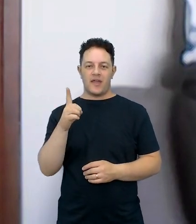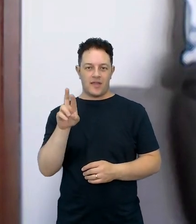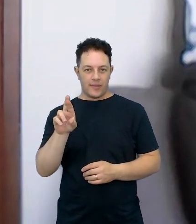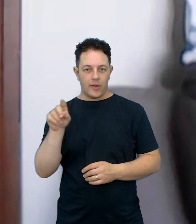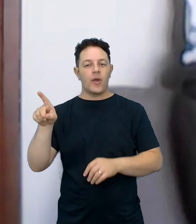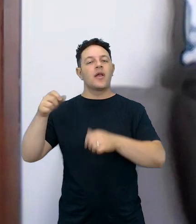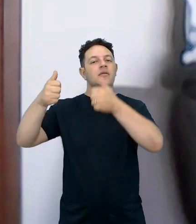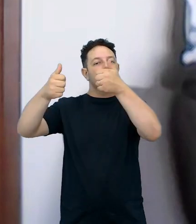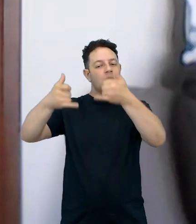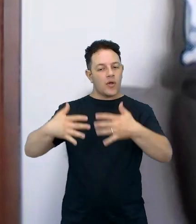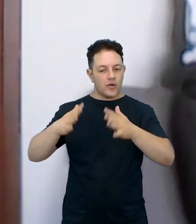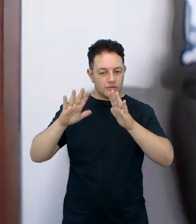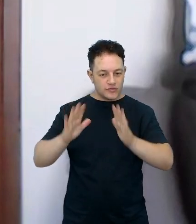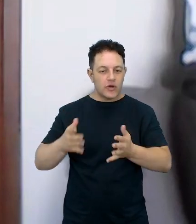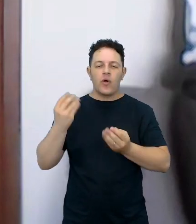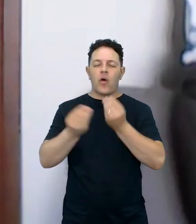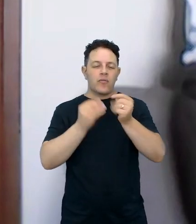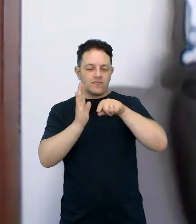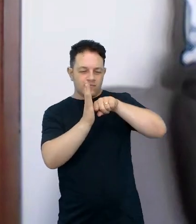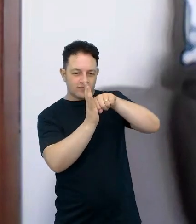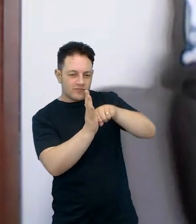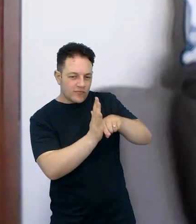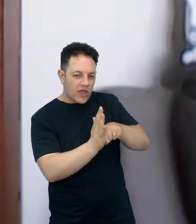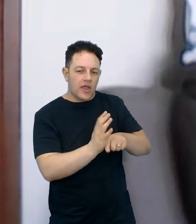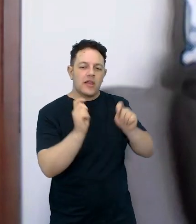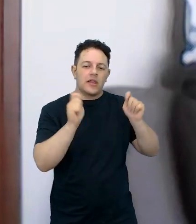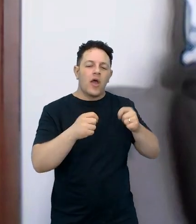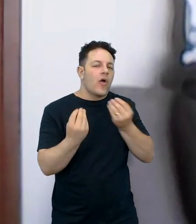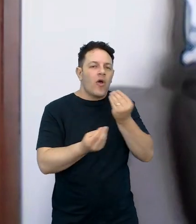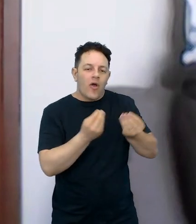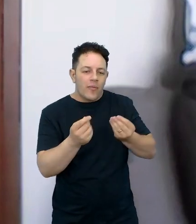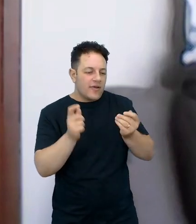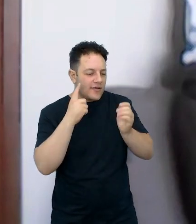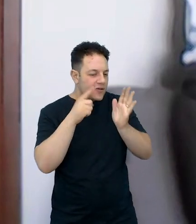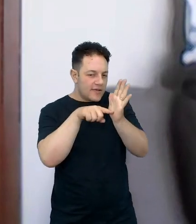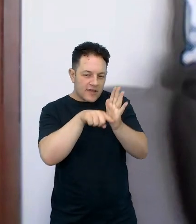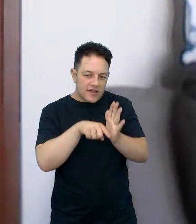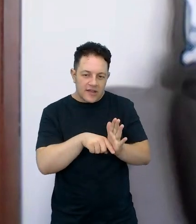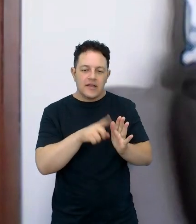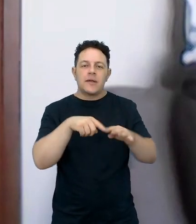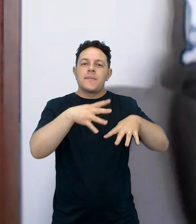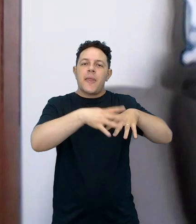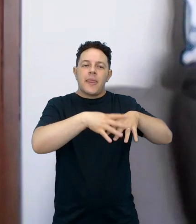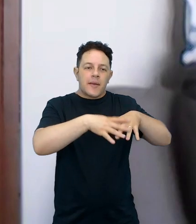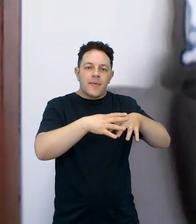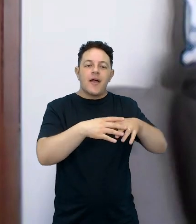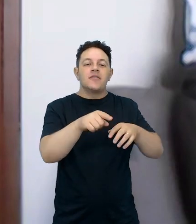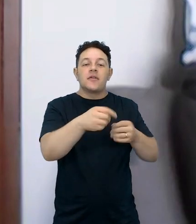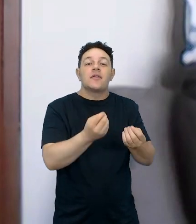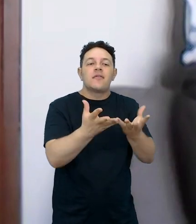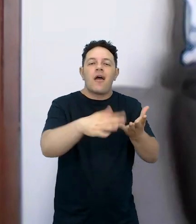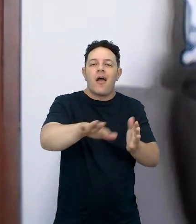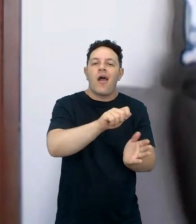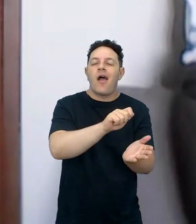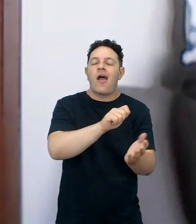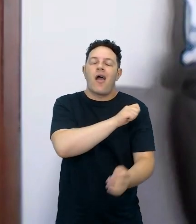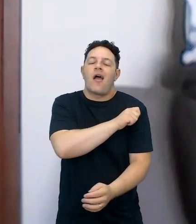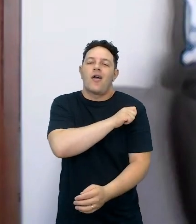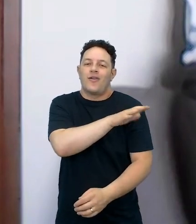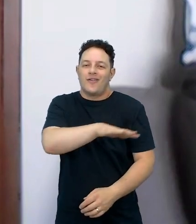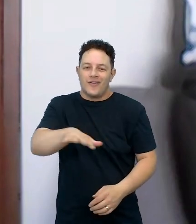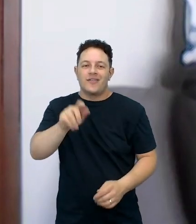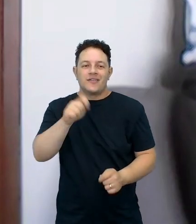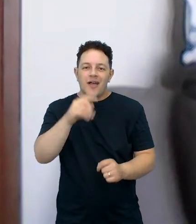falando sobre a investigação, como eu posso trabalhar a investigação matemática com os estudantes, né, levando